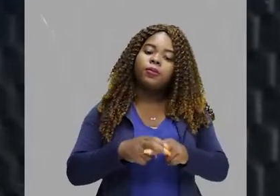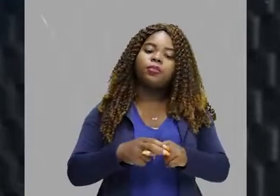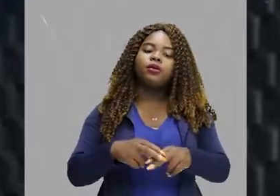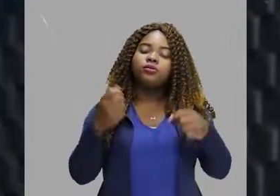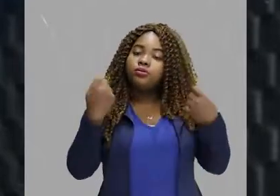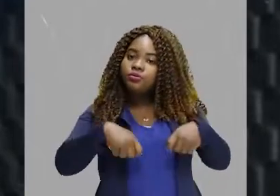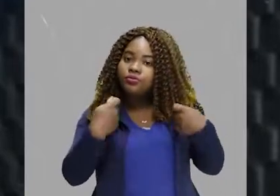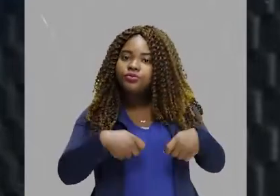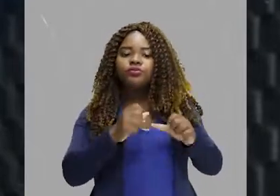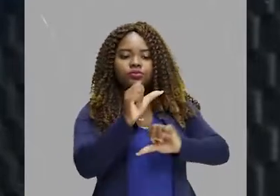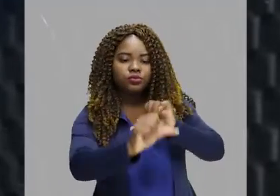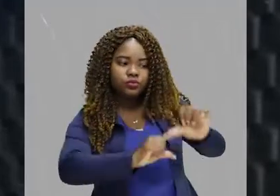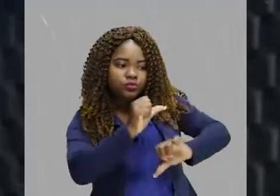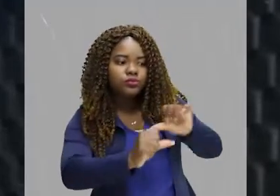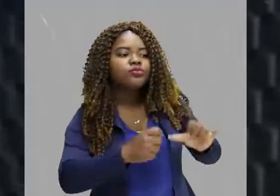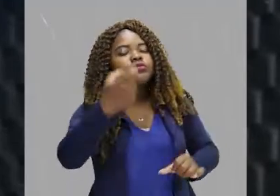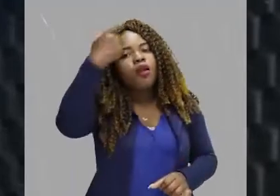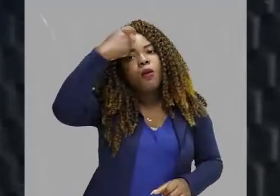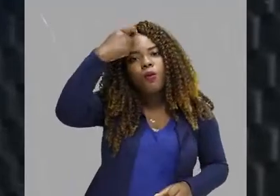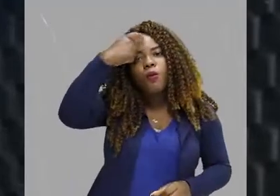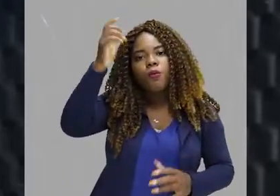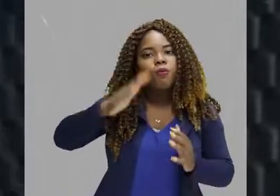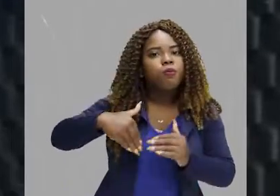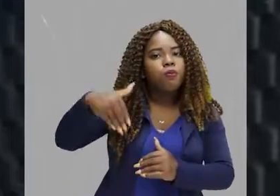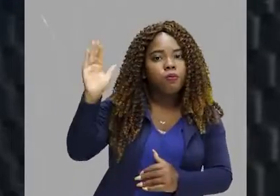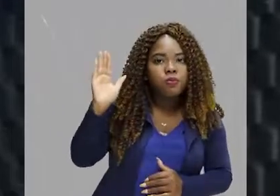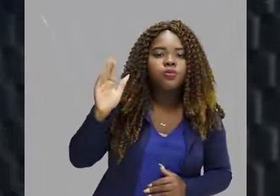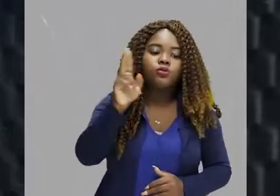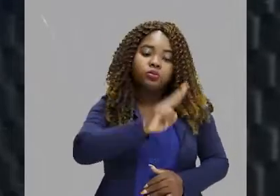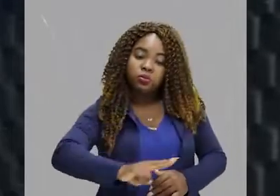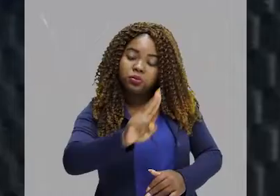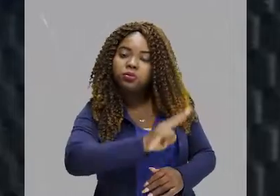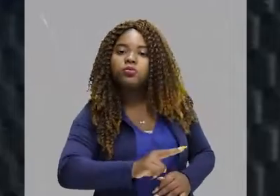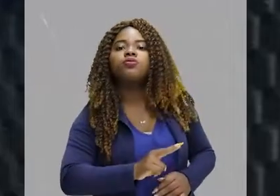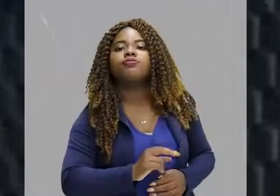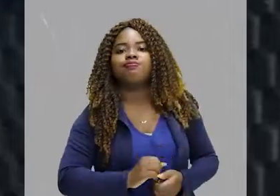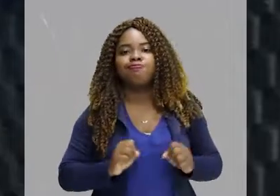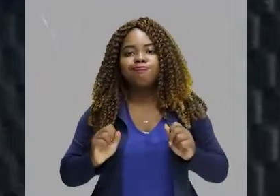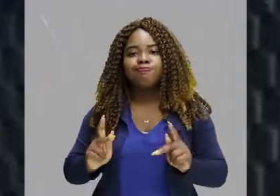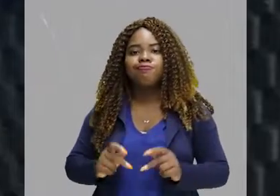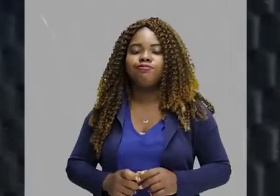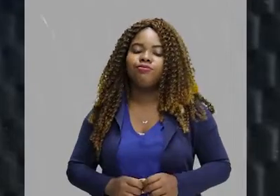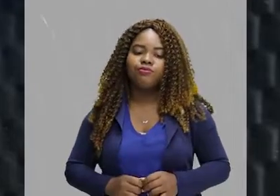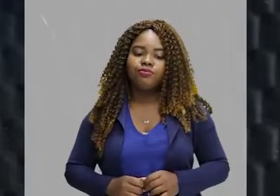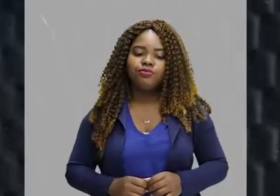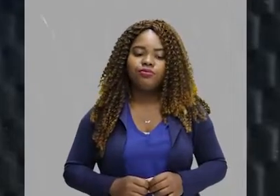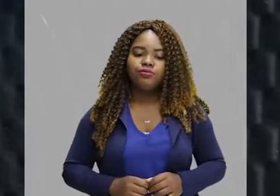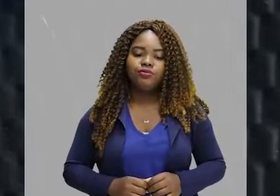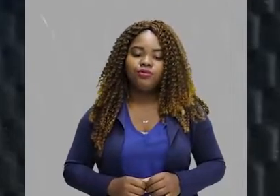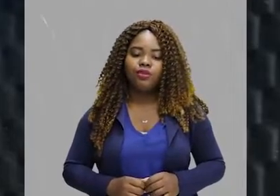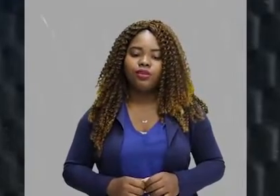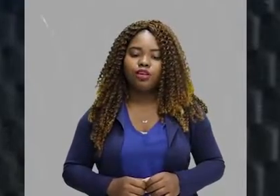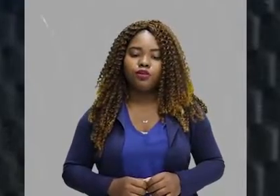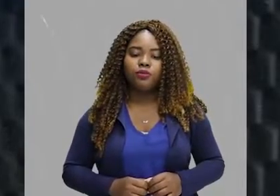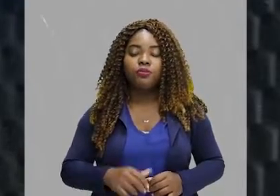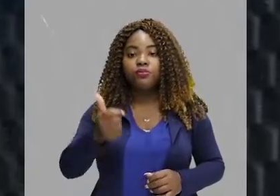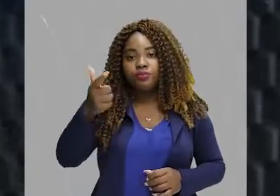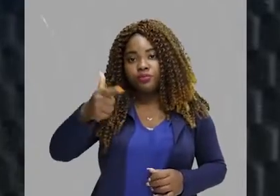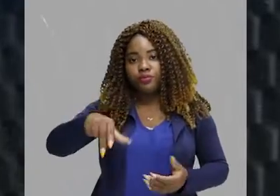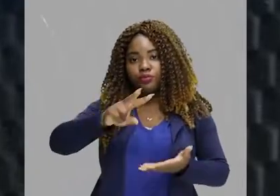atitude, é necessária essa conscientização maior do uso dos recursos naturais. Em outras palavras,